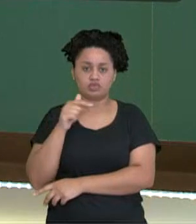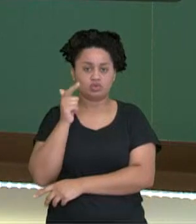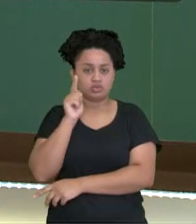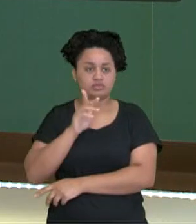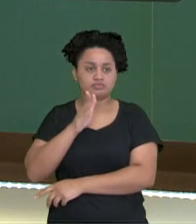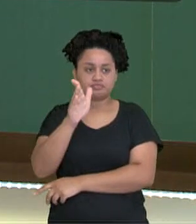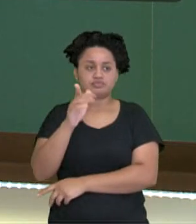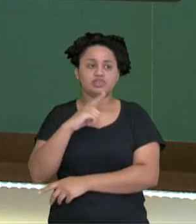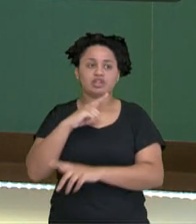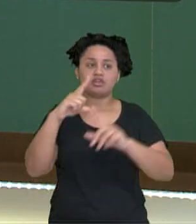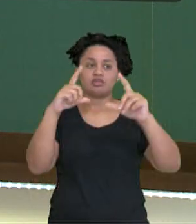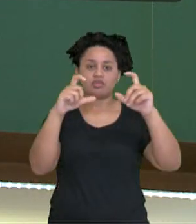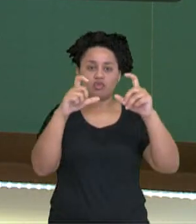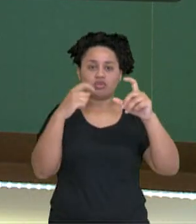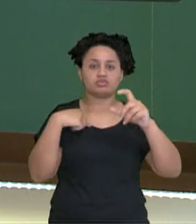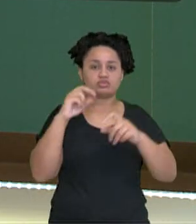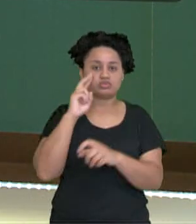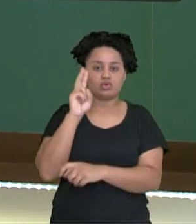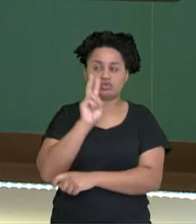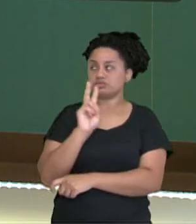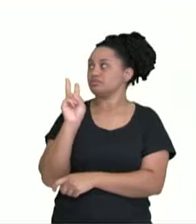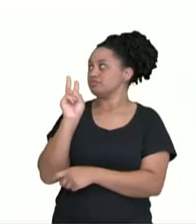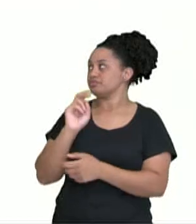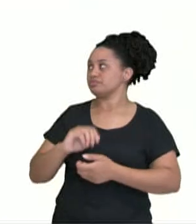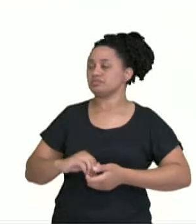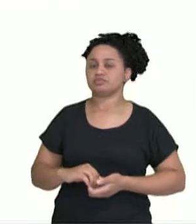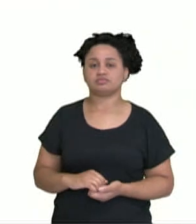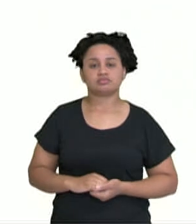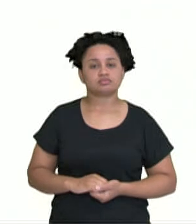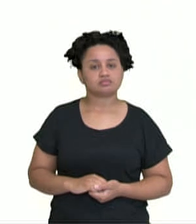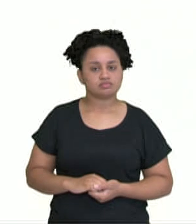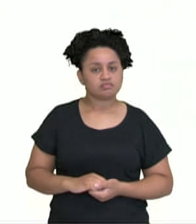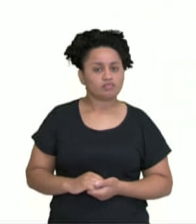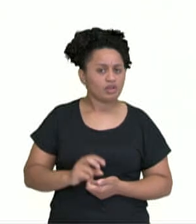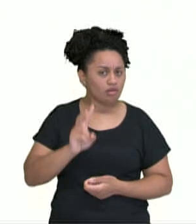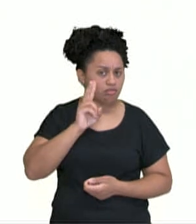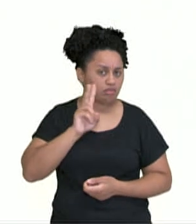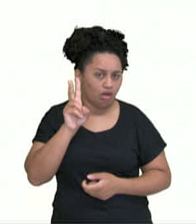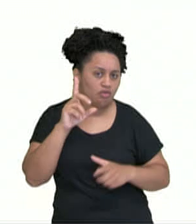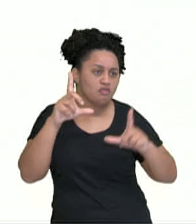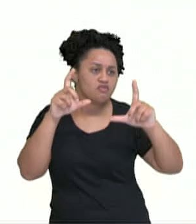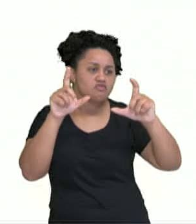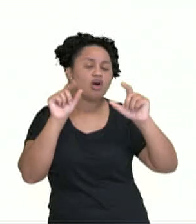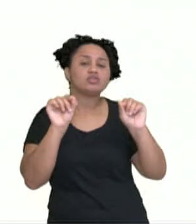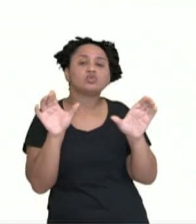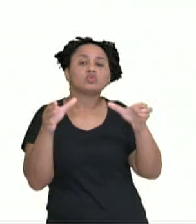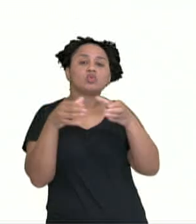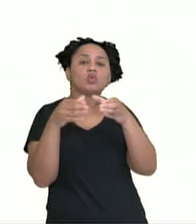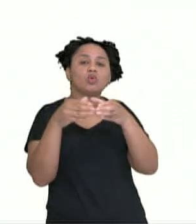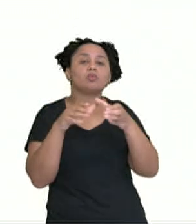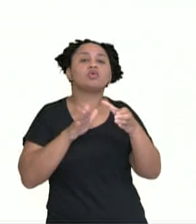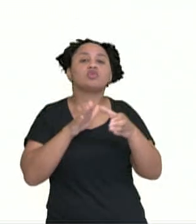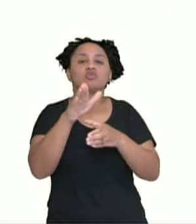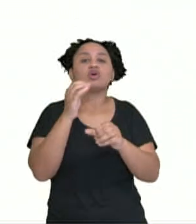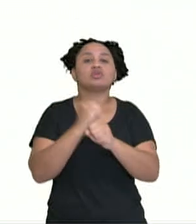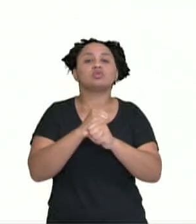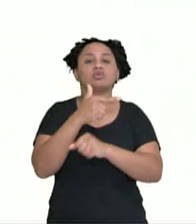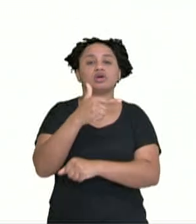Aqui a gente tem uma foto da equipe que participou em 2005 dos jogos que aconteceram